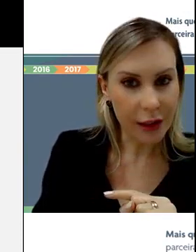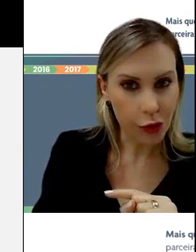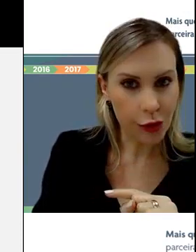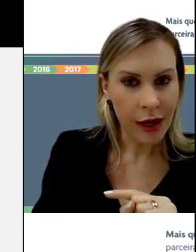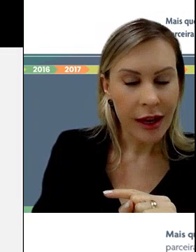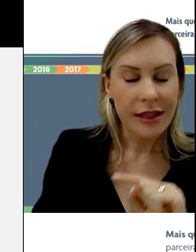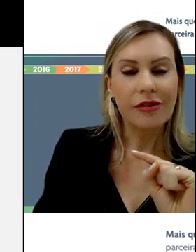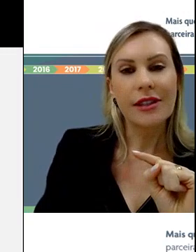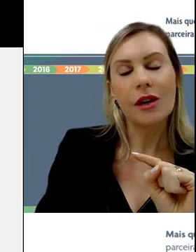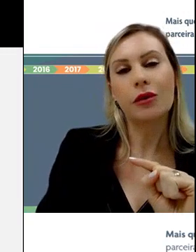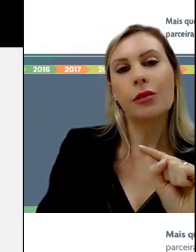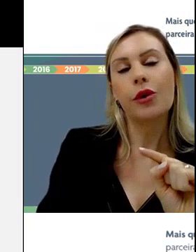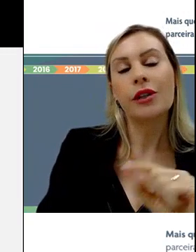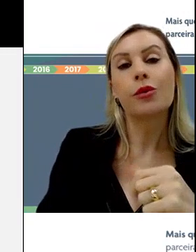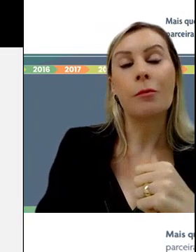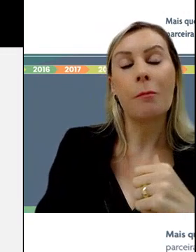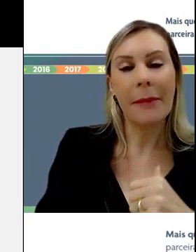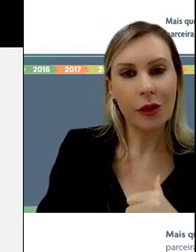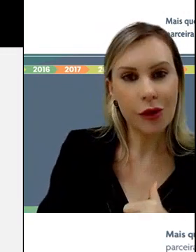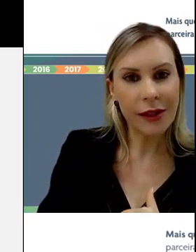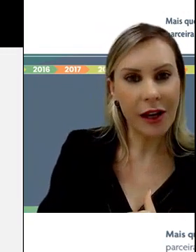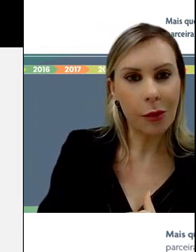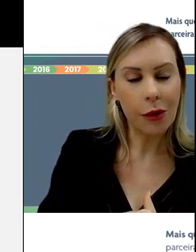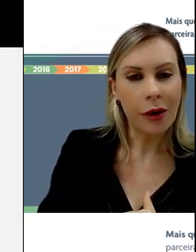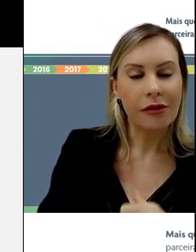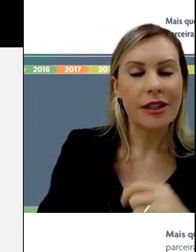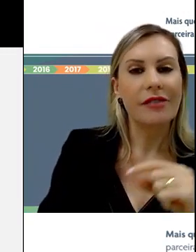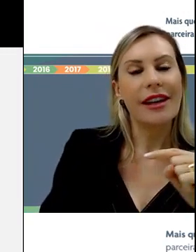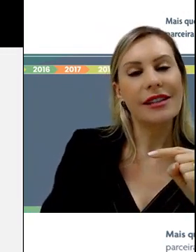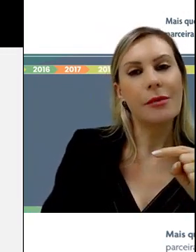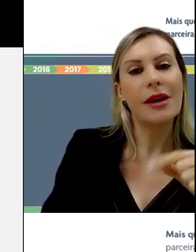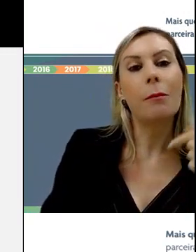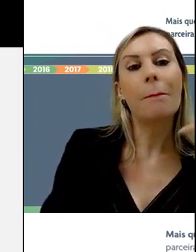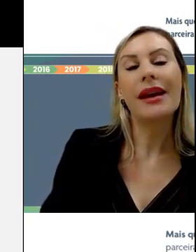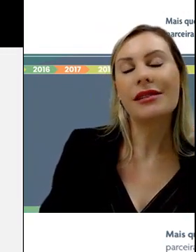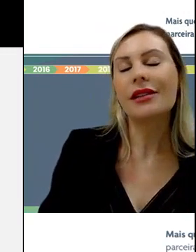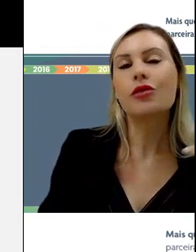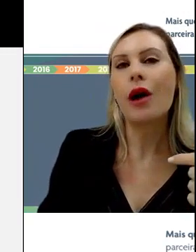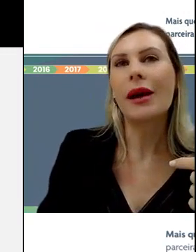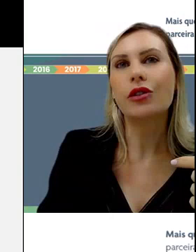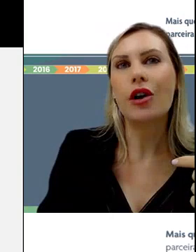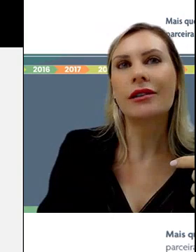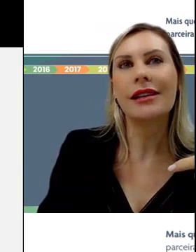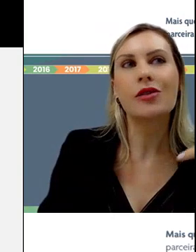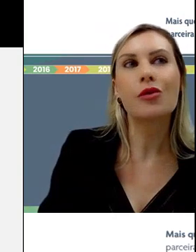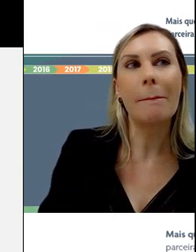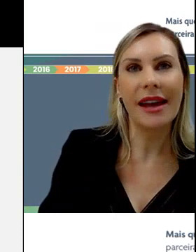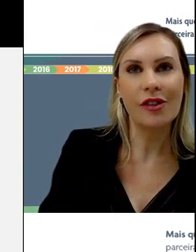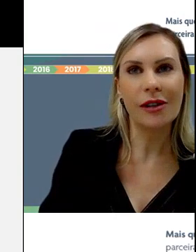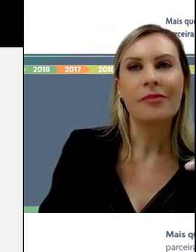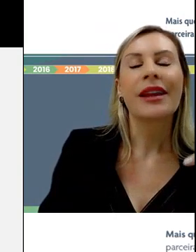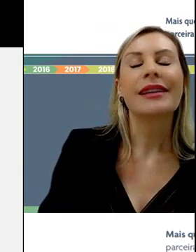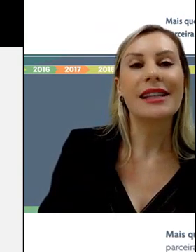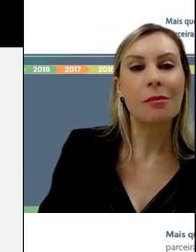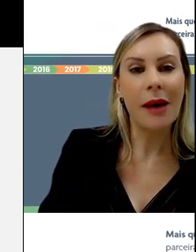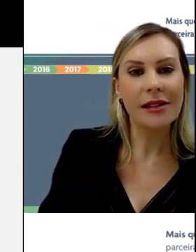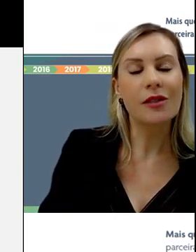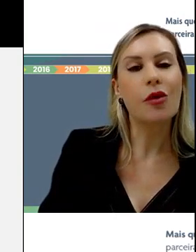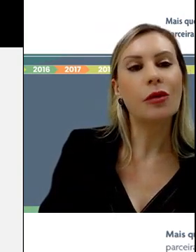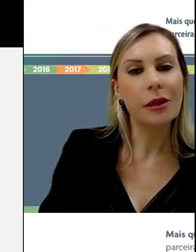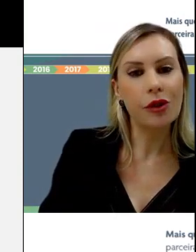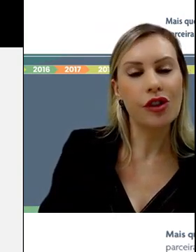40 anos. Se você contribuir por menos tempo, você vai receber um percentual menor da sua média